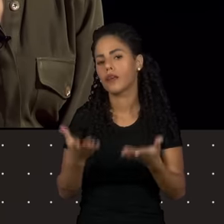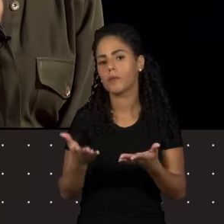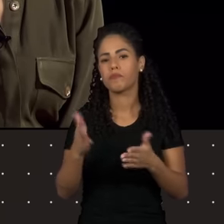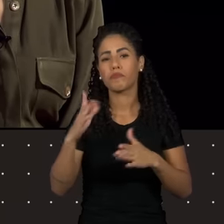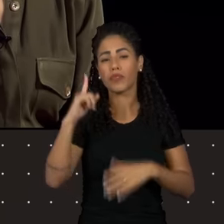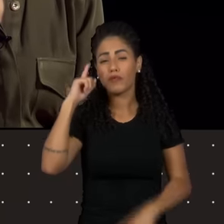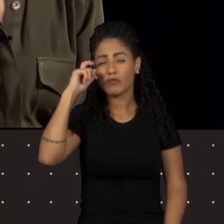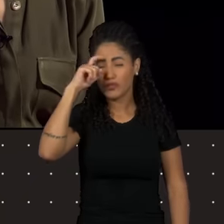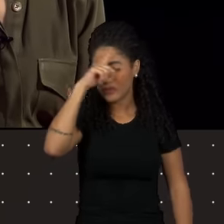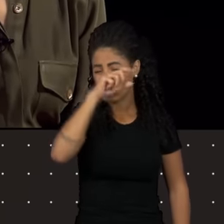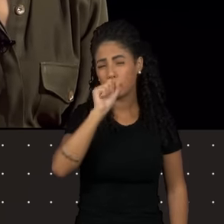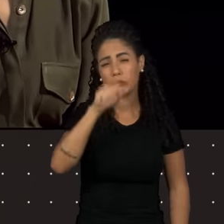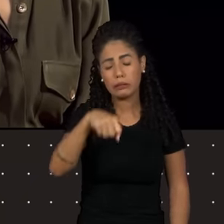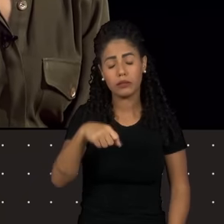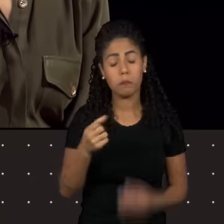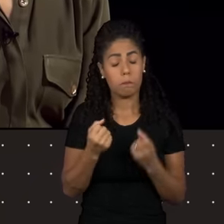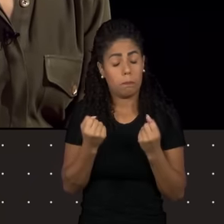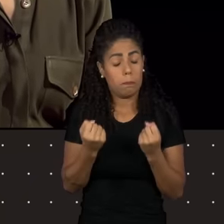muito difícil,